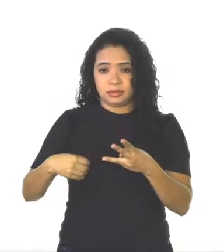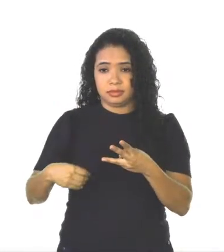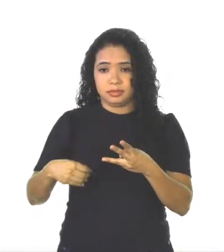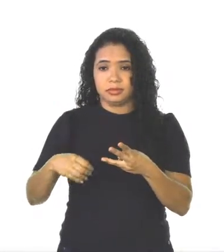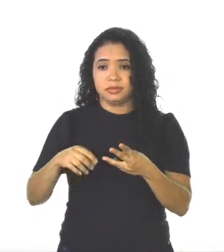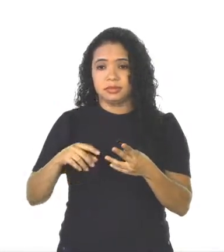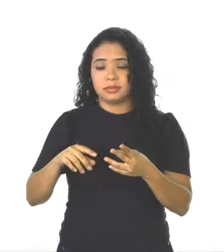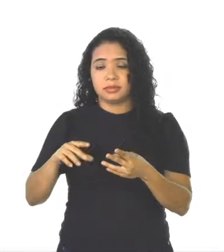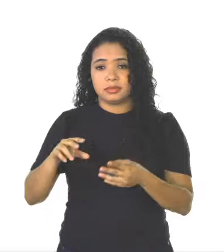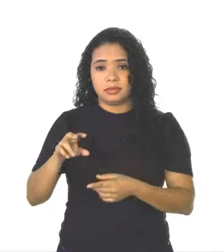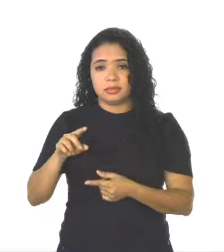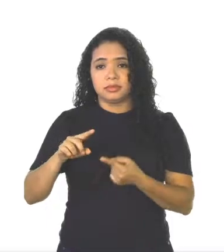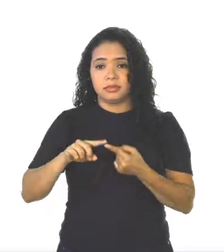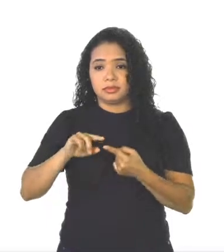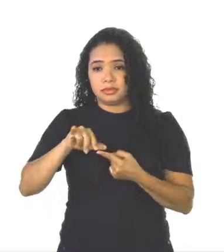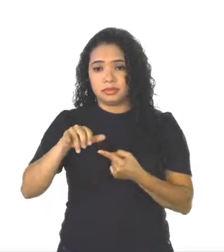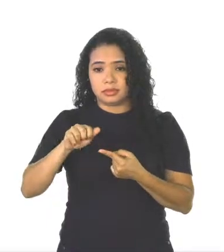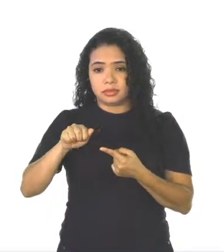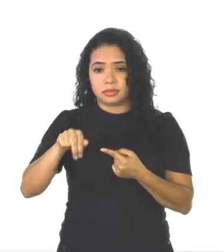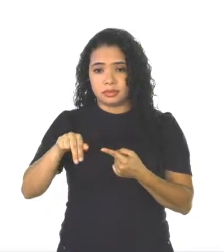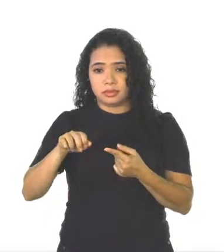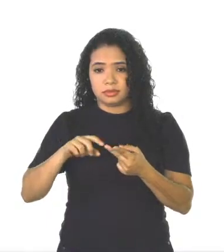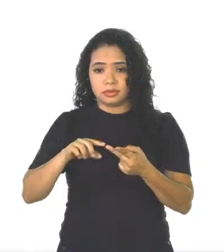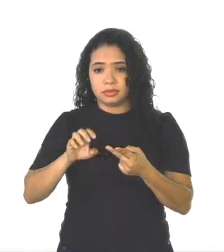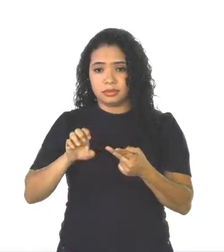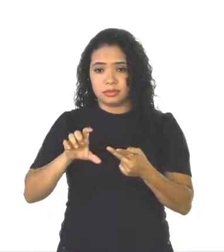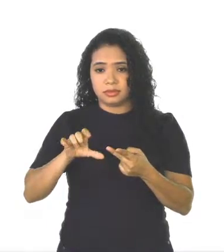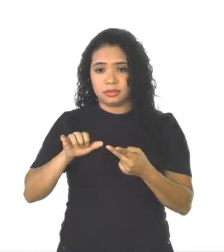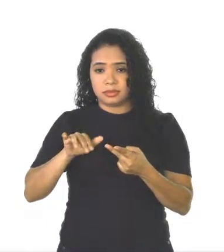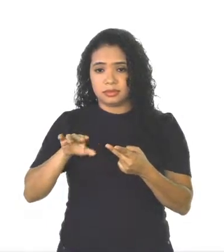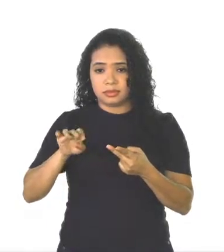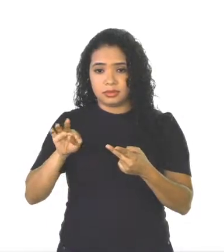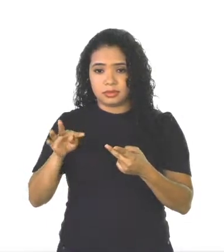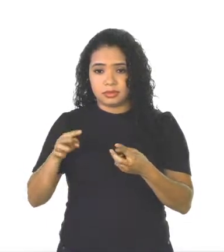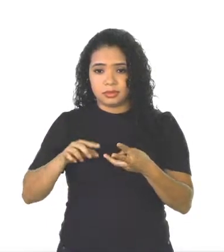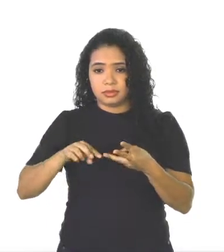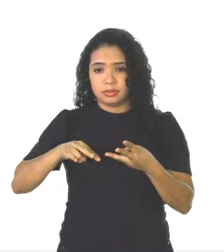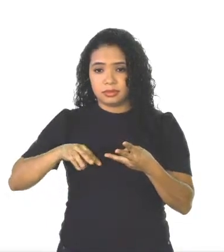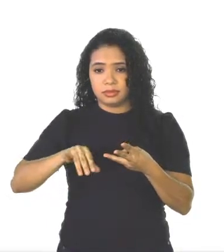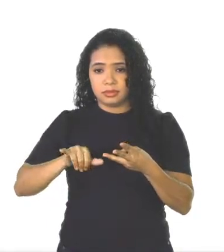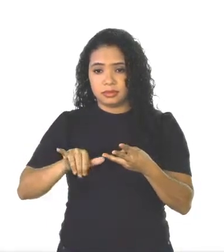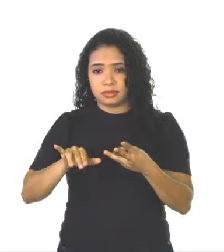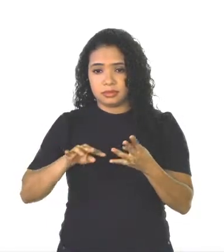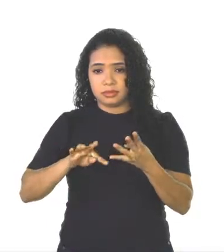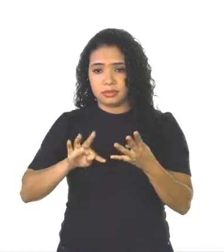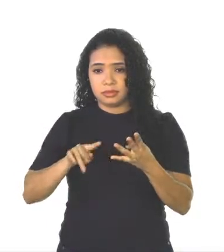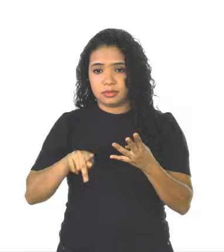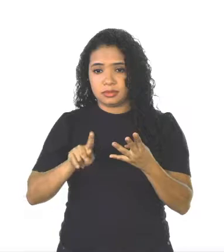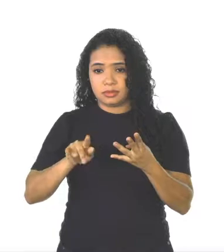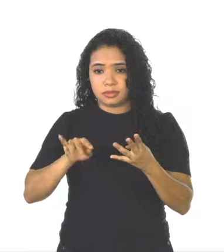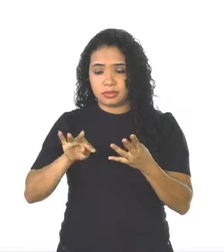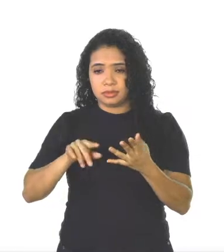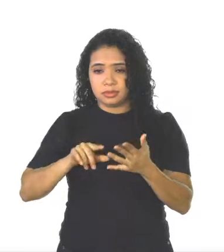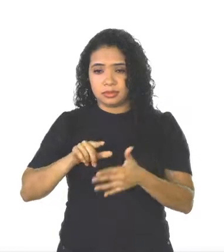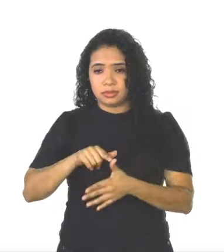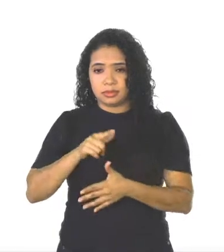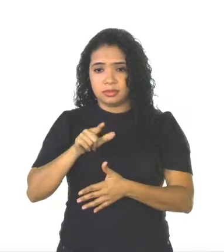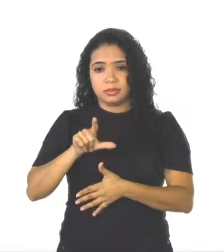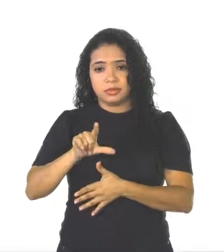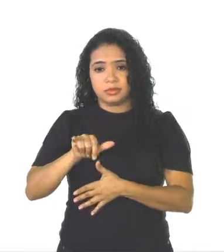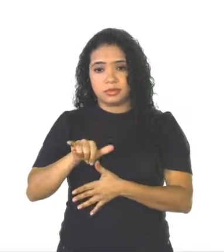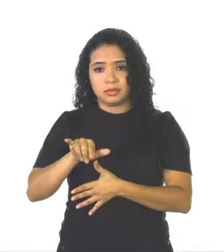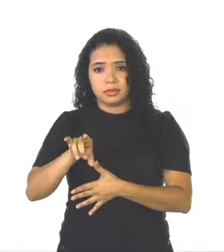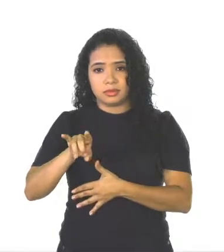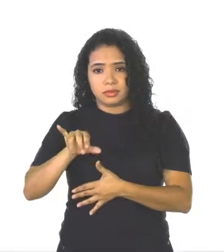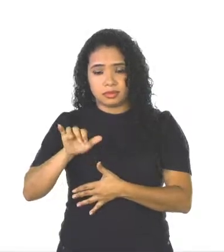a Jane, a Elizabeth, Mary, Kitty e a Lídia. A história se passa em uma